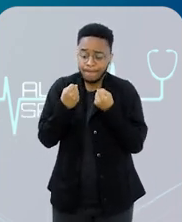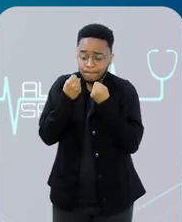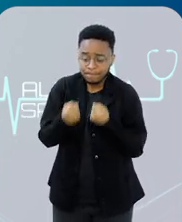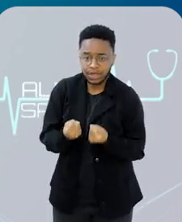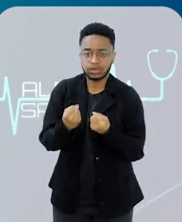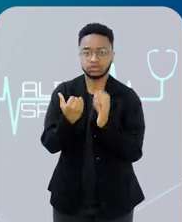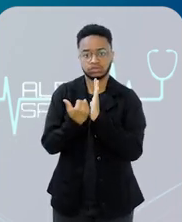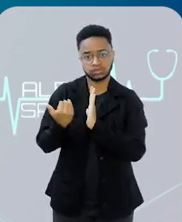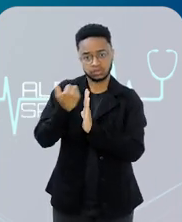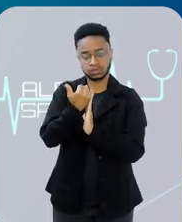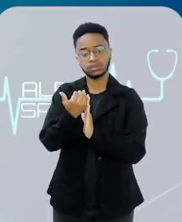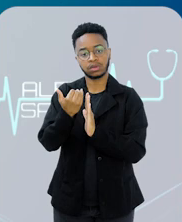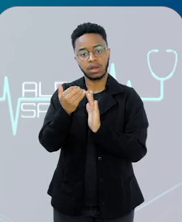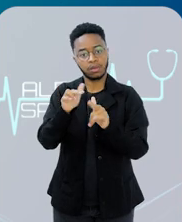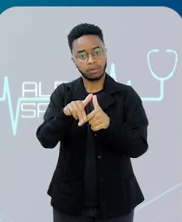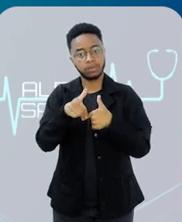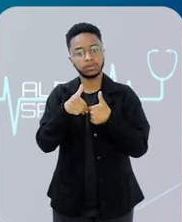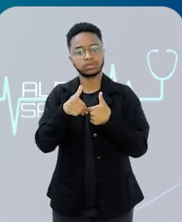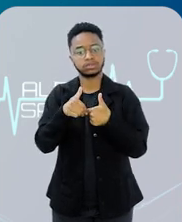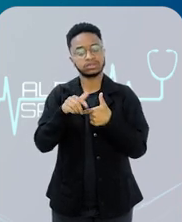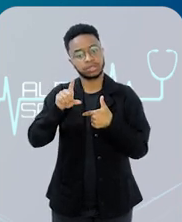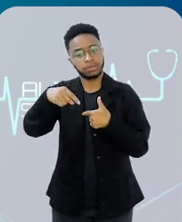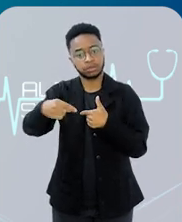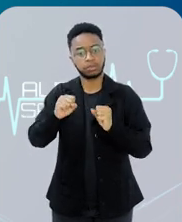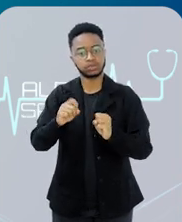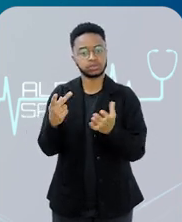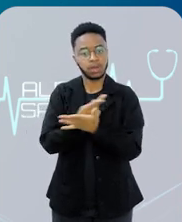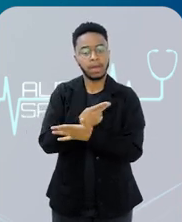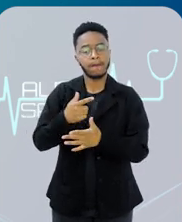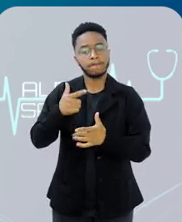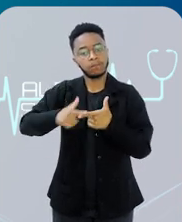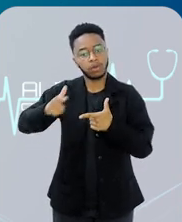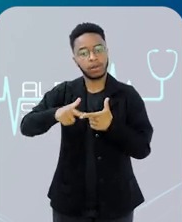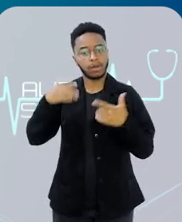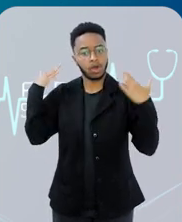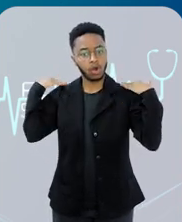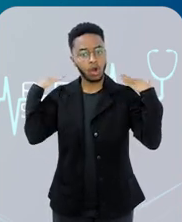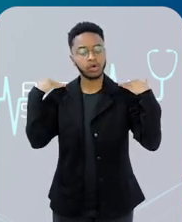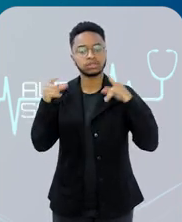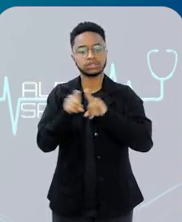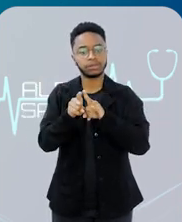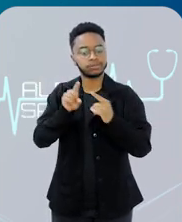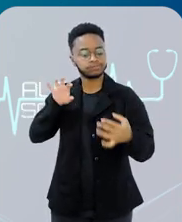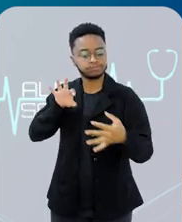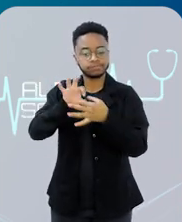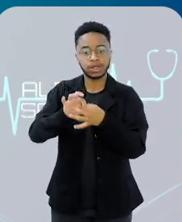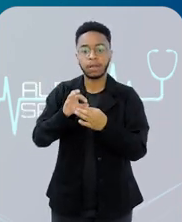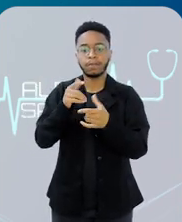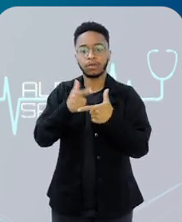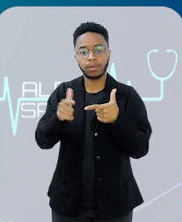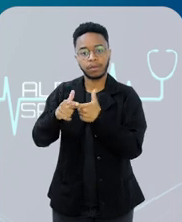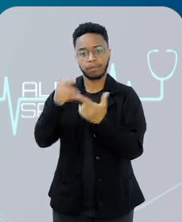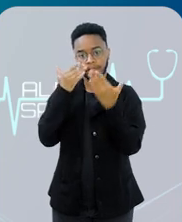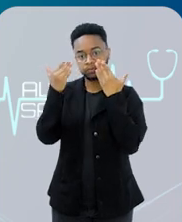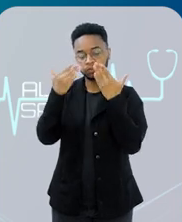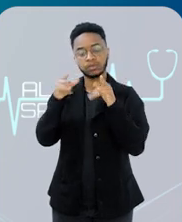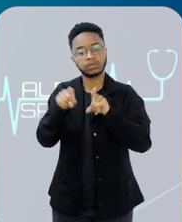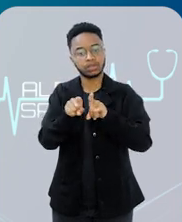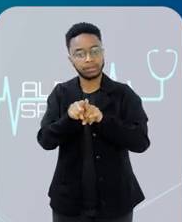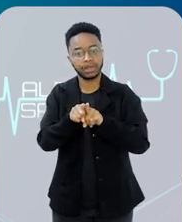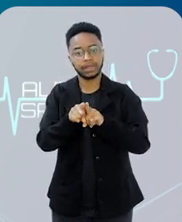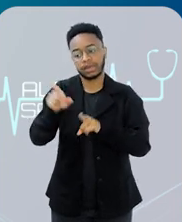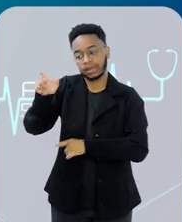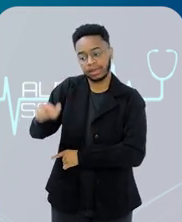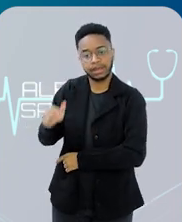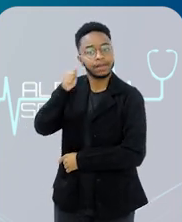a mais, causando problemas posturais associados aos problemas psicológicos, acabam diminuindo,